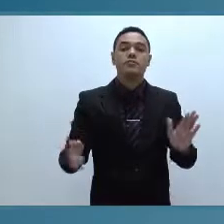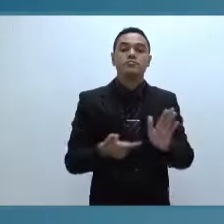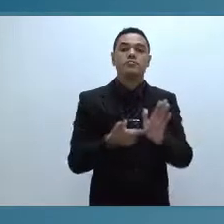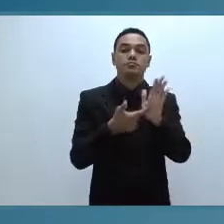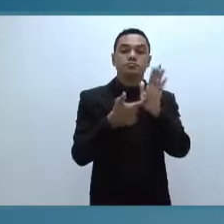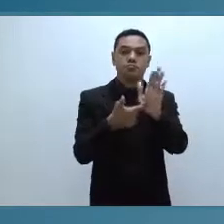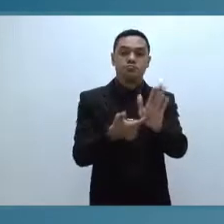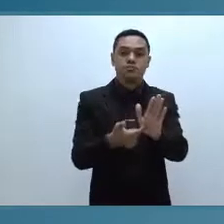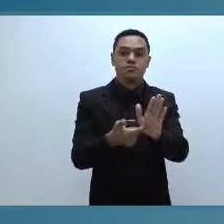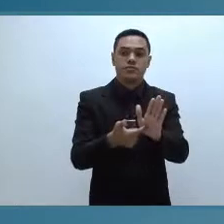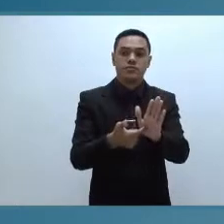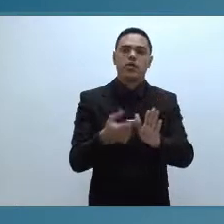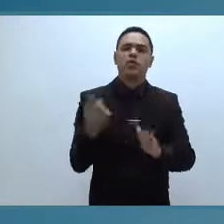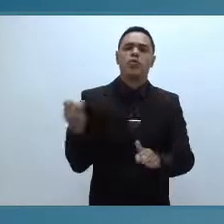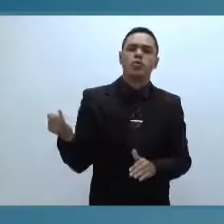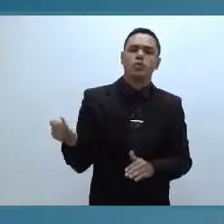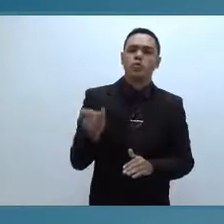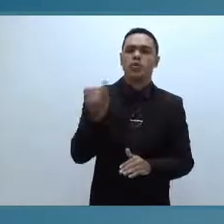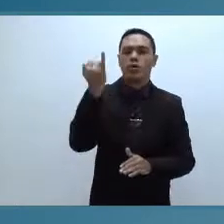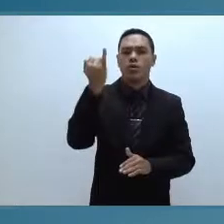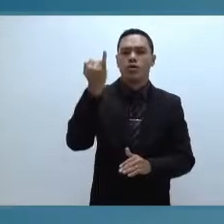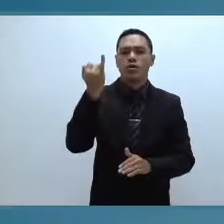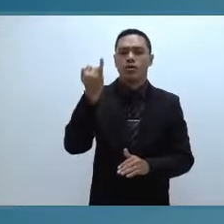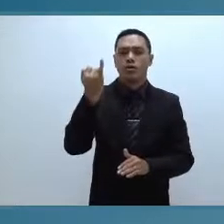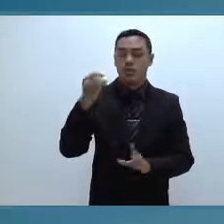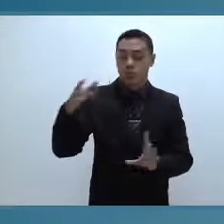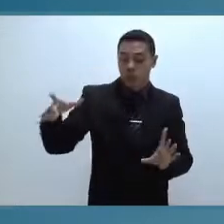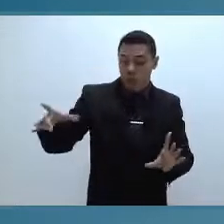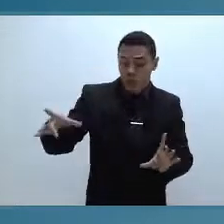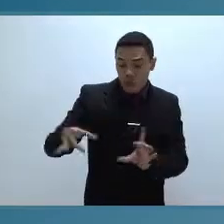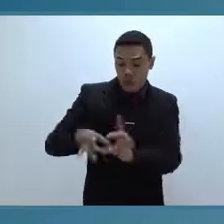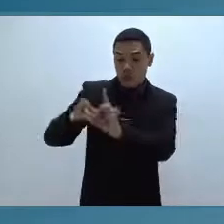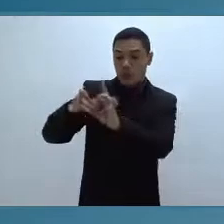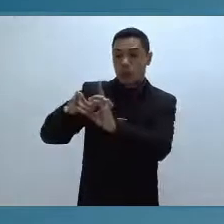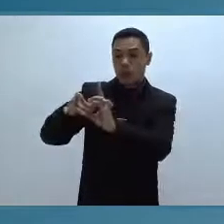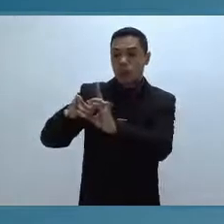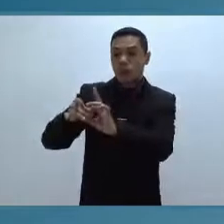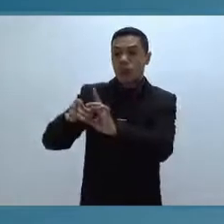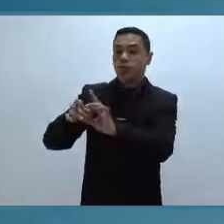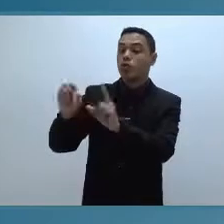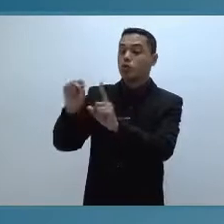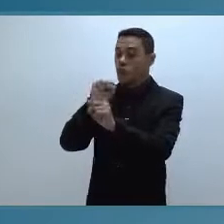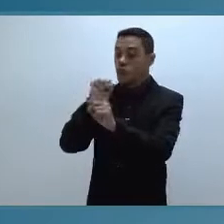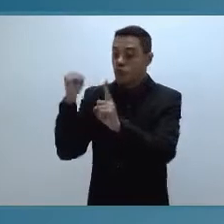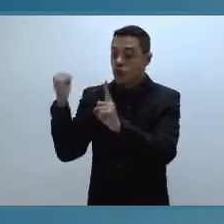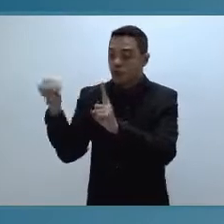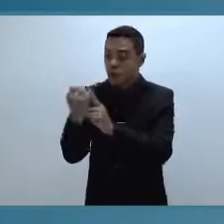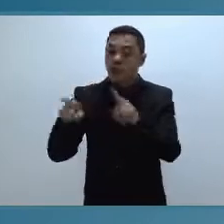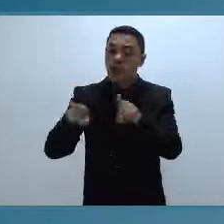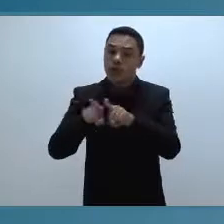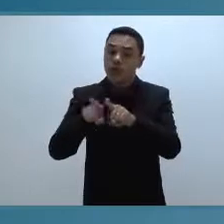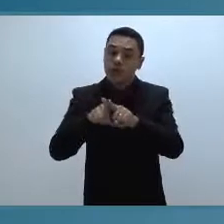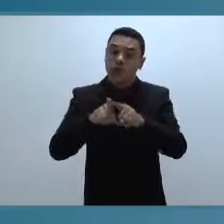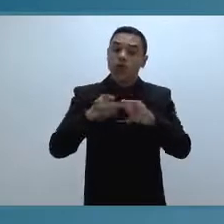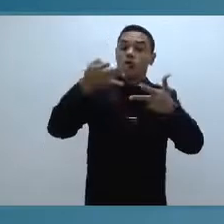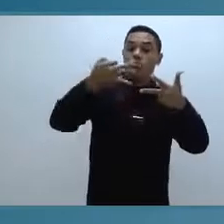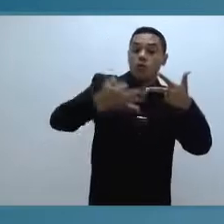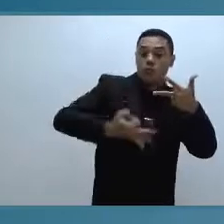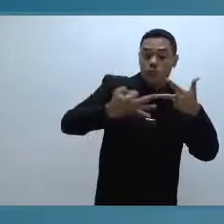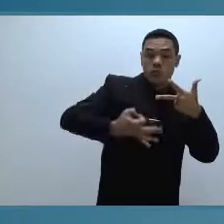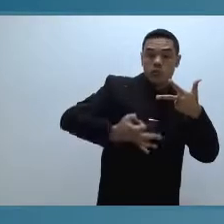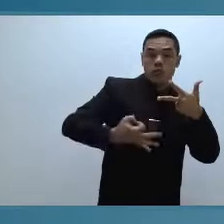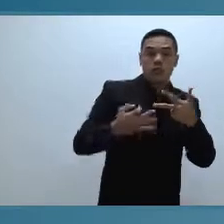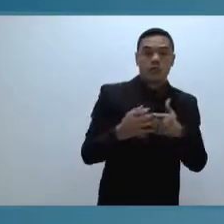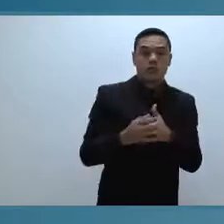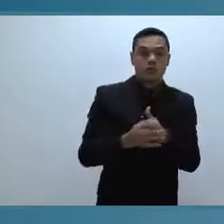fator determinante para que se estabeleça vínculo de confiança entre a sociedade e o poder judiciário. O jurisdicionado